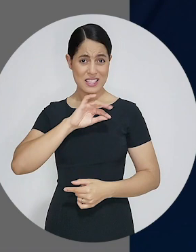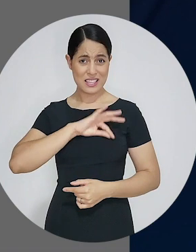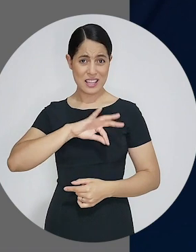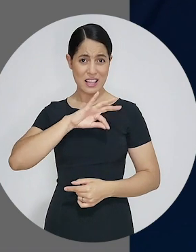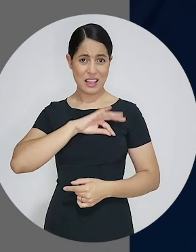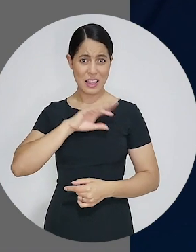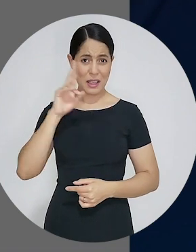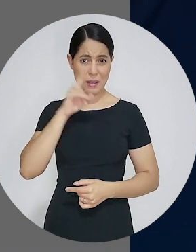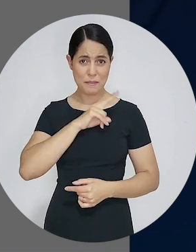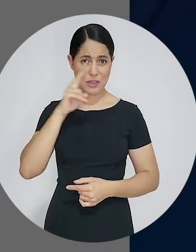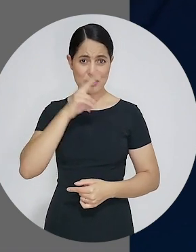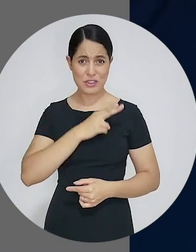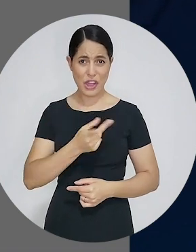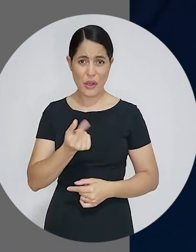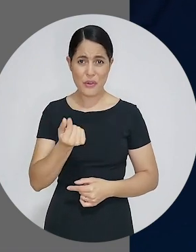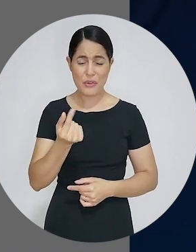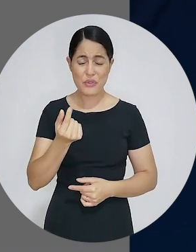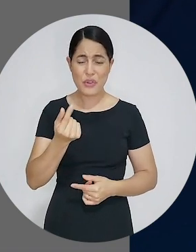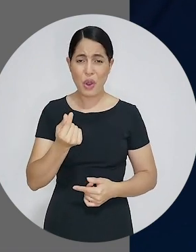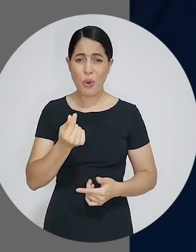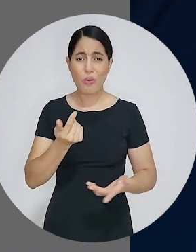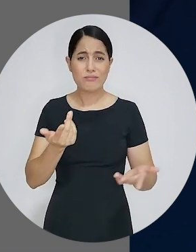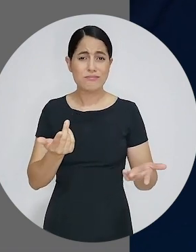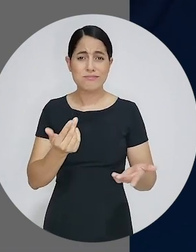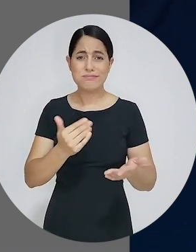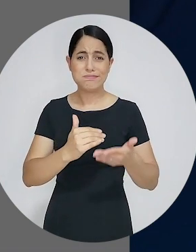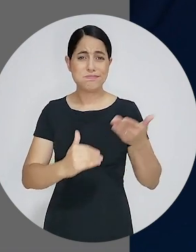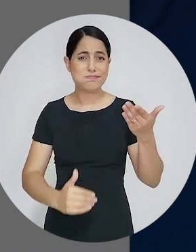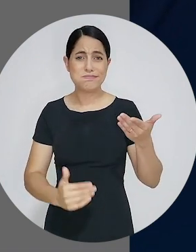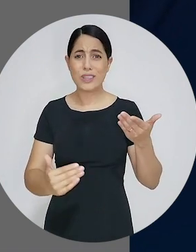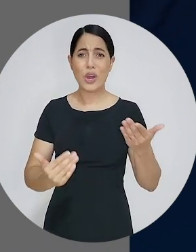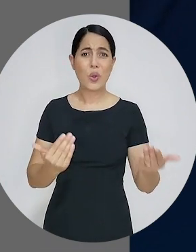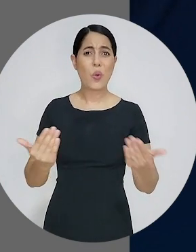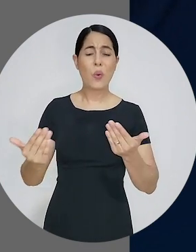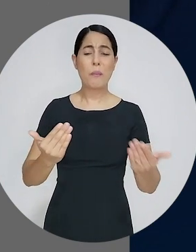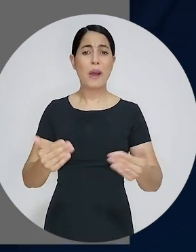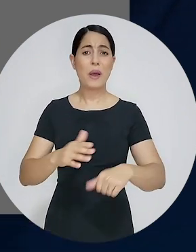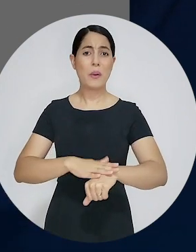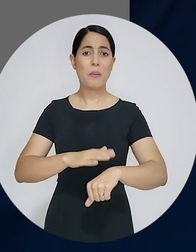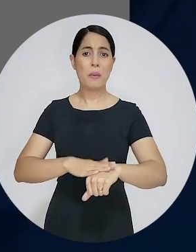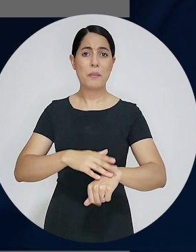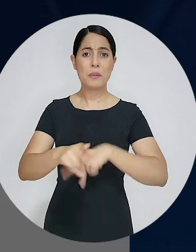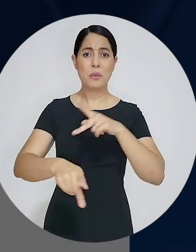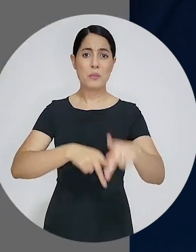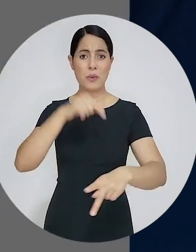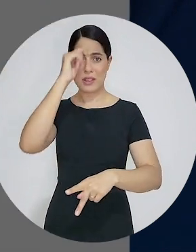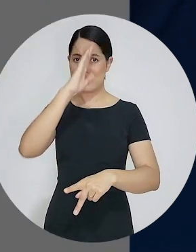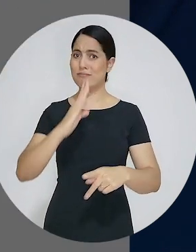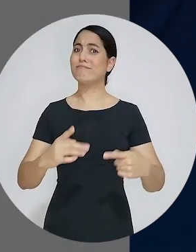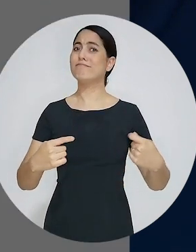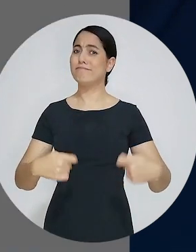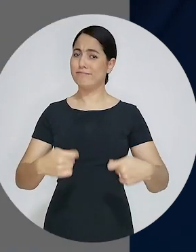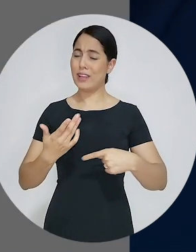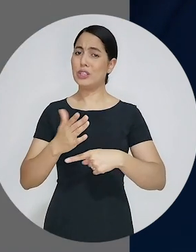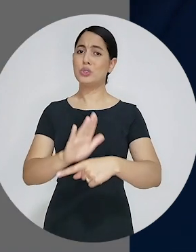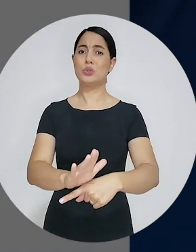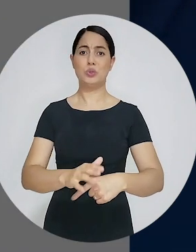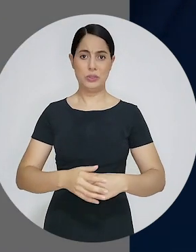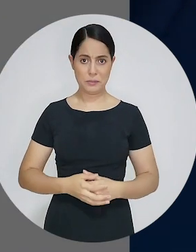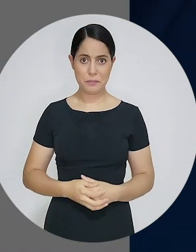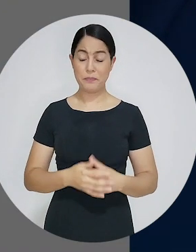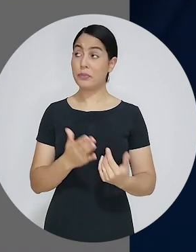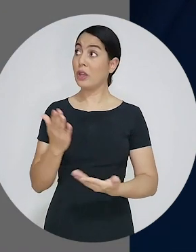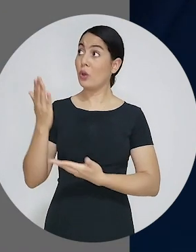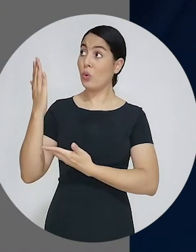à alimentação da família brasileira em meio à pandemia. Em outro trecho, a arguição de descumprimento de preceito